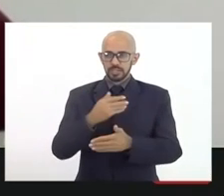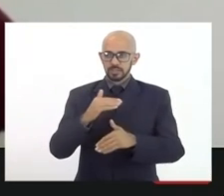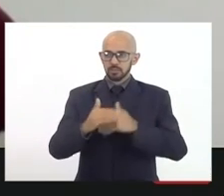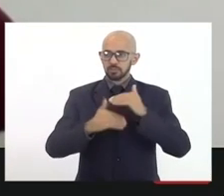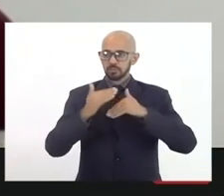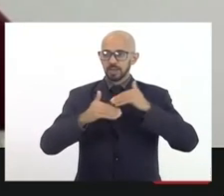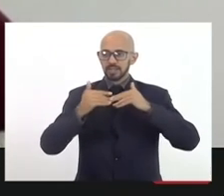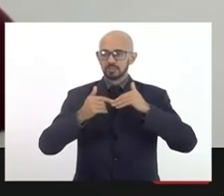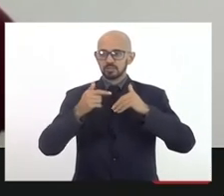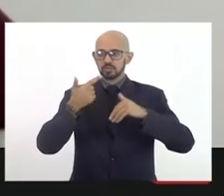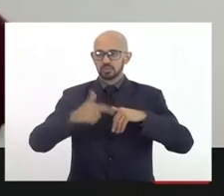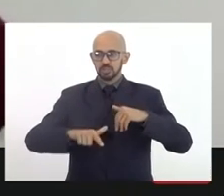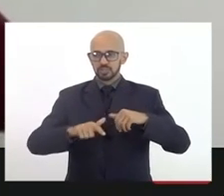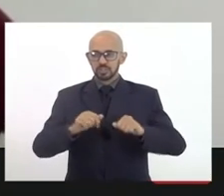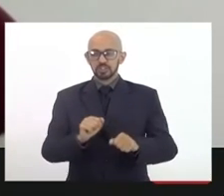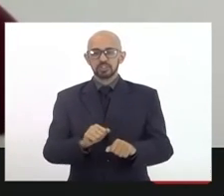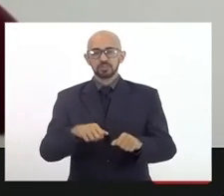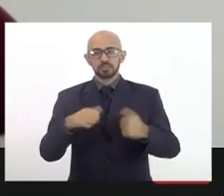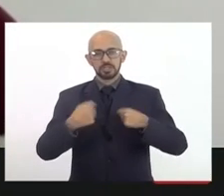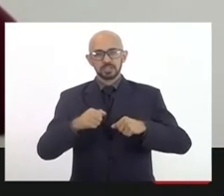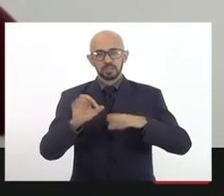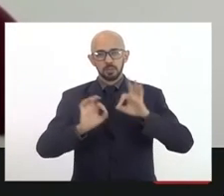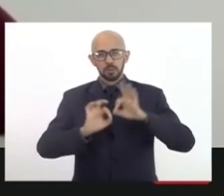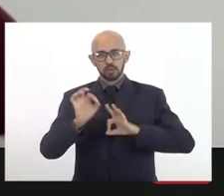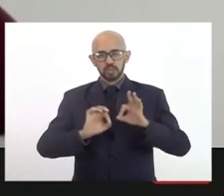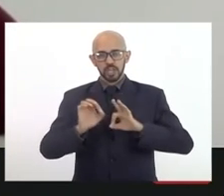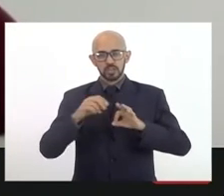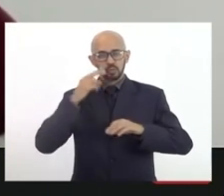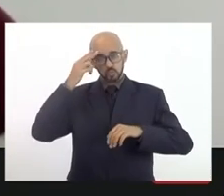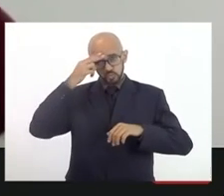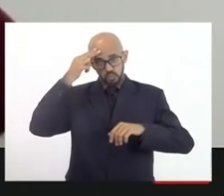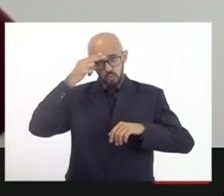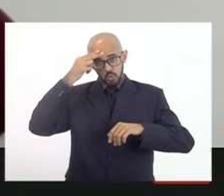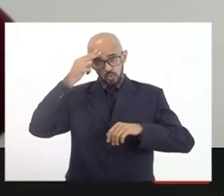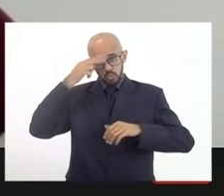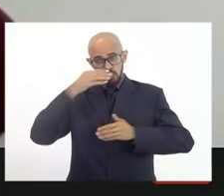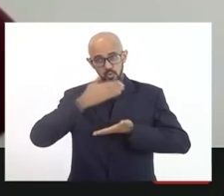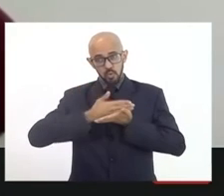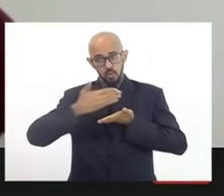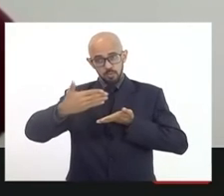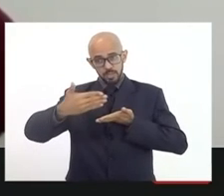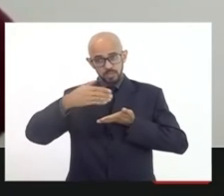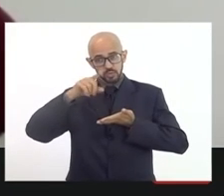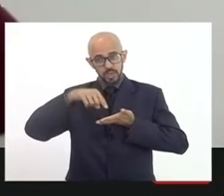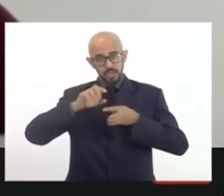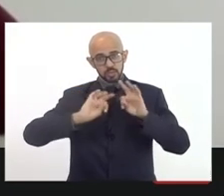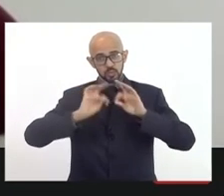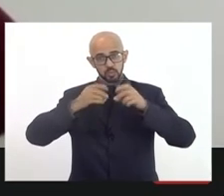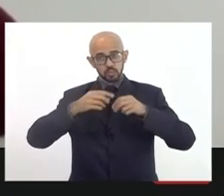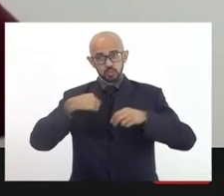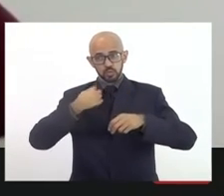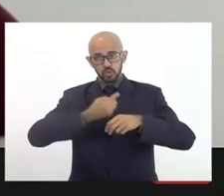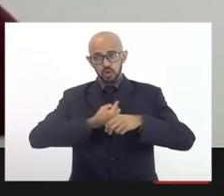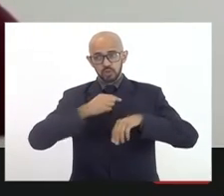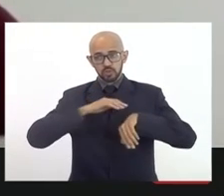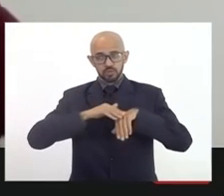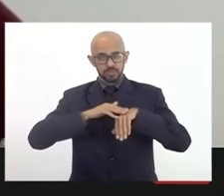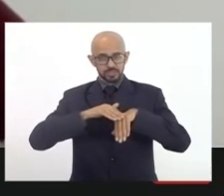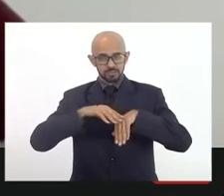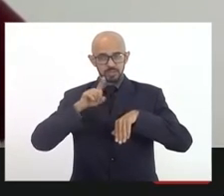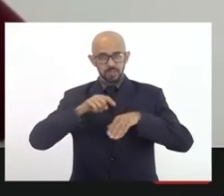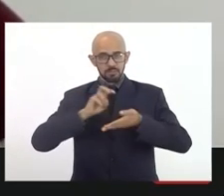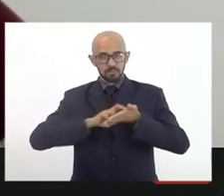o projeto, o sonho, o começo. E foi sobre tudo isso que a gente conversou essa manhã. Então, foi uma manhã muito